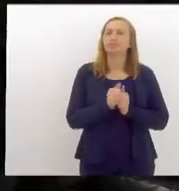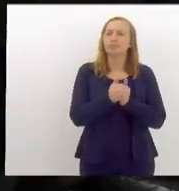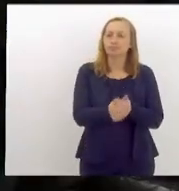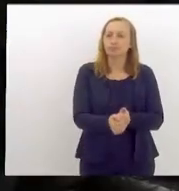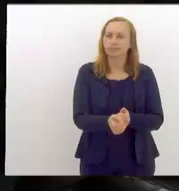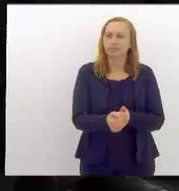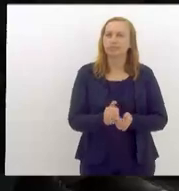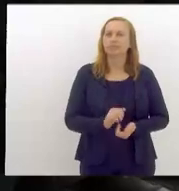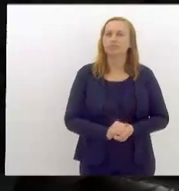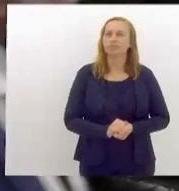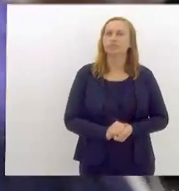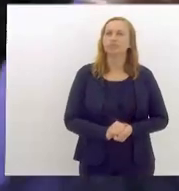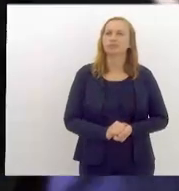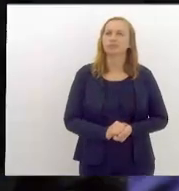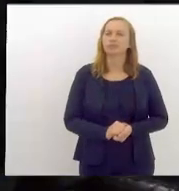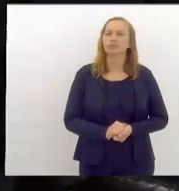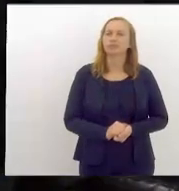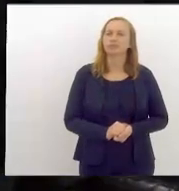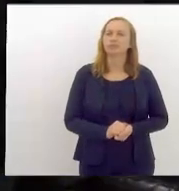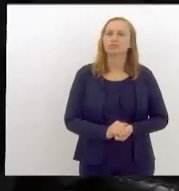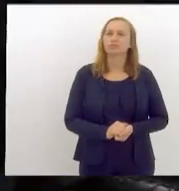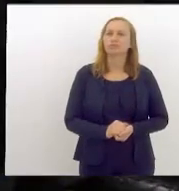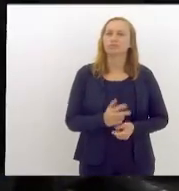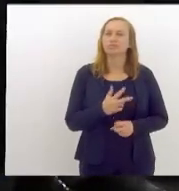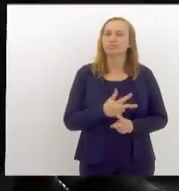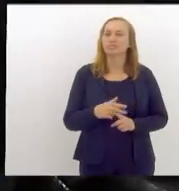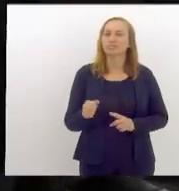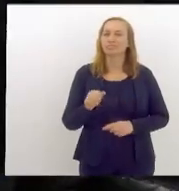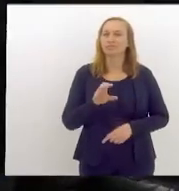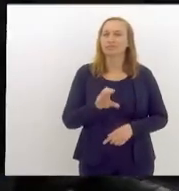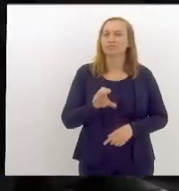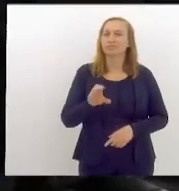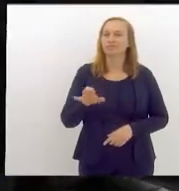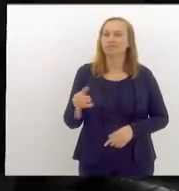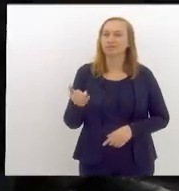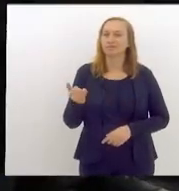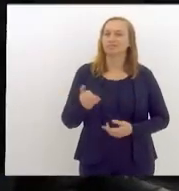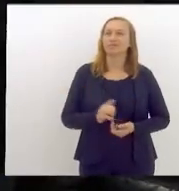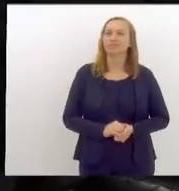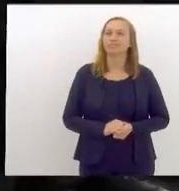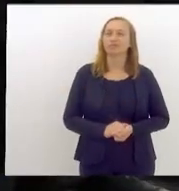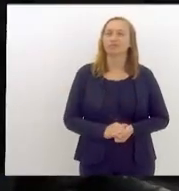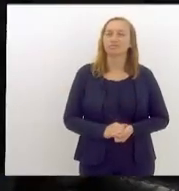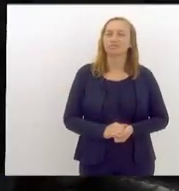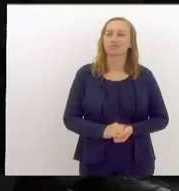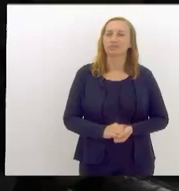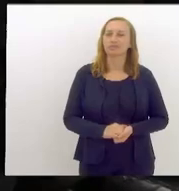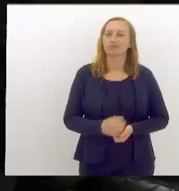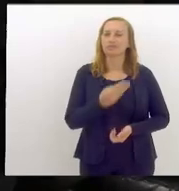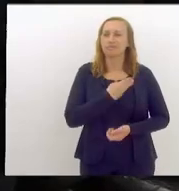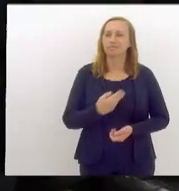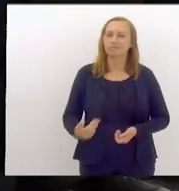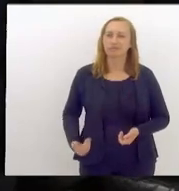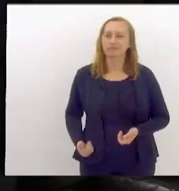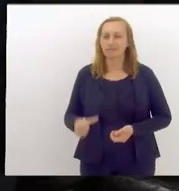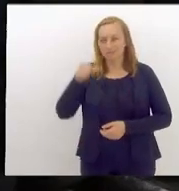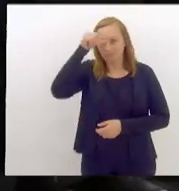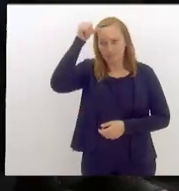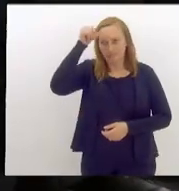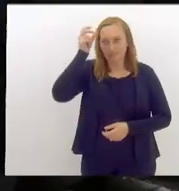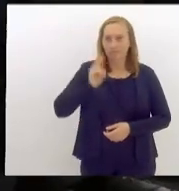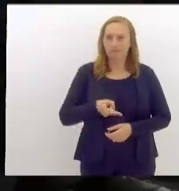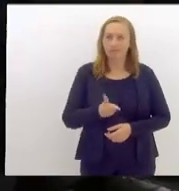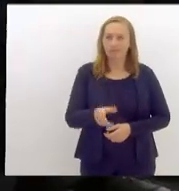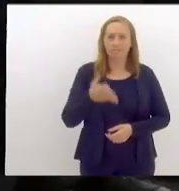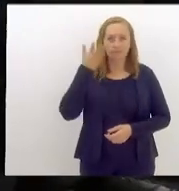o parecer vencedor da ccj enaltecer no Governador Cláudio Castro que mantém a